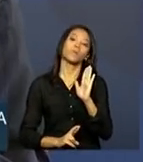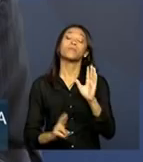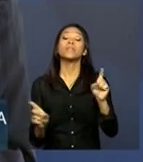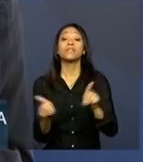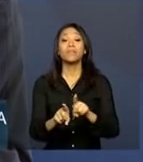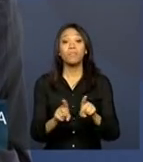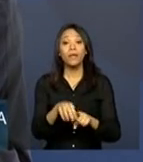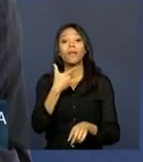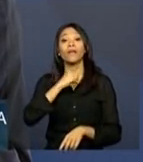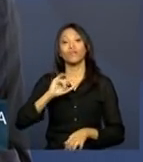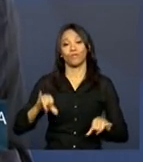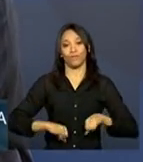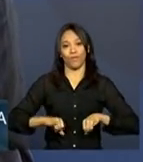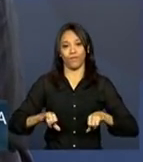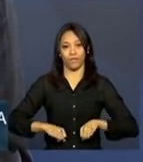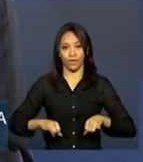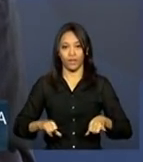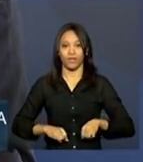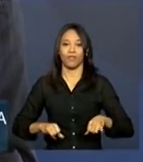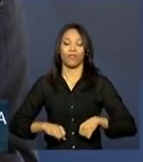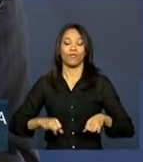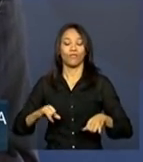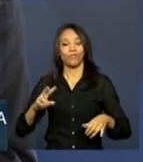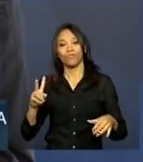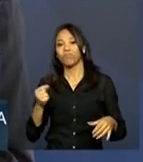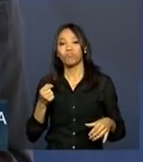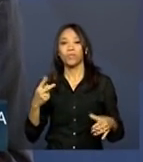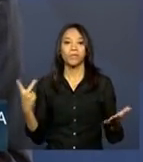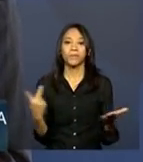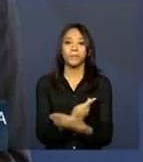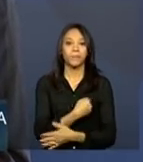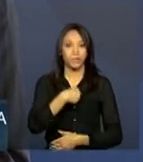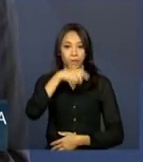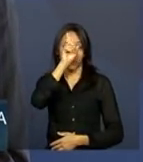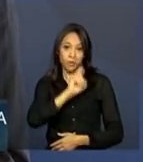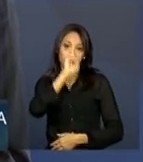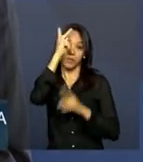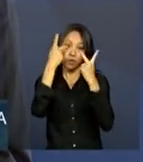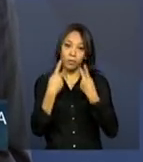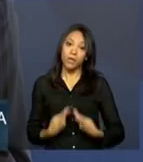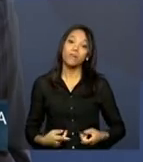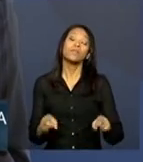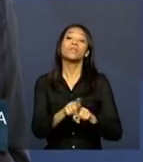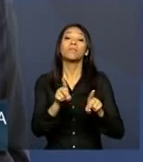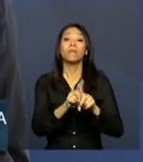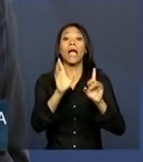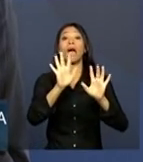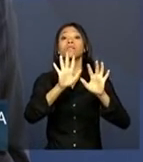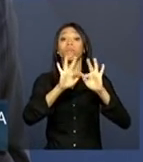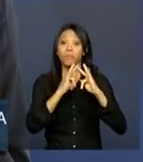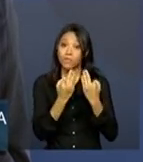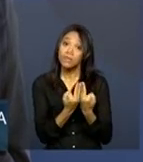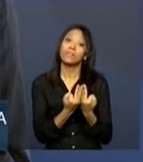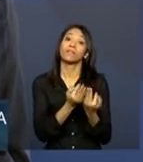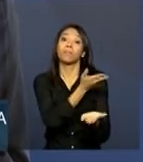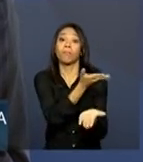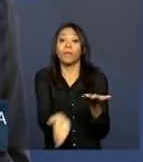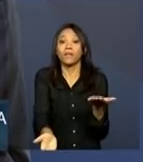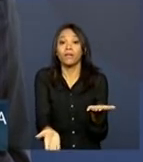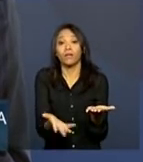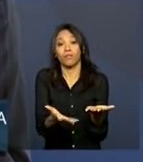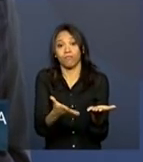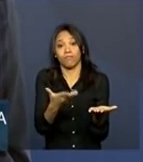né Eh de graves violações de direitos humanos e Aos familiares de mortos e desaparecidos que foram né